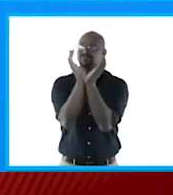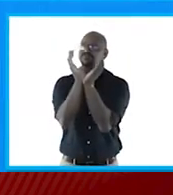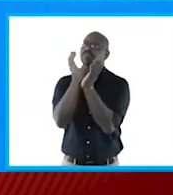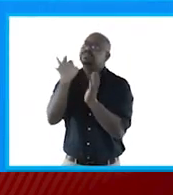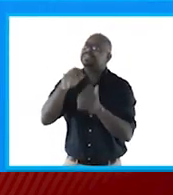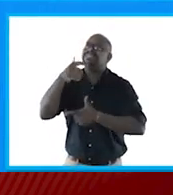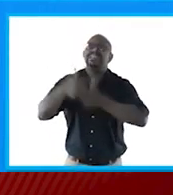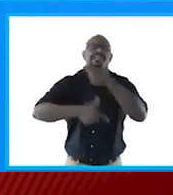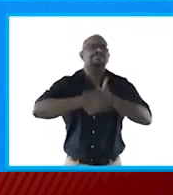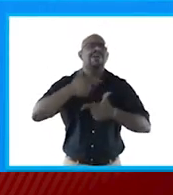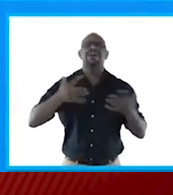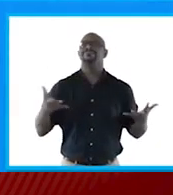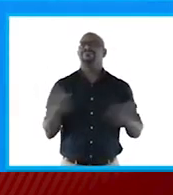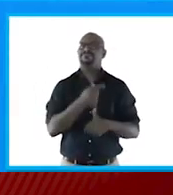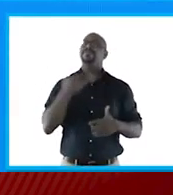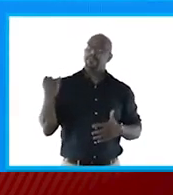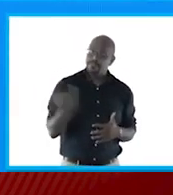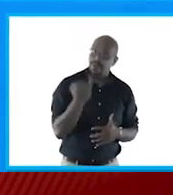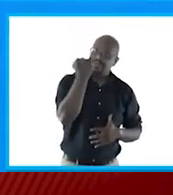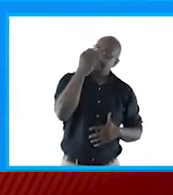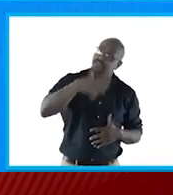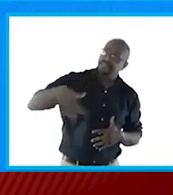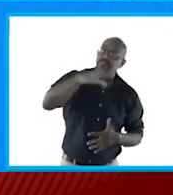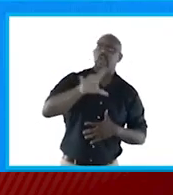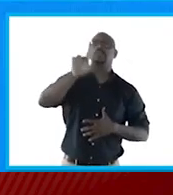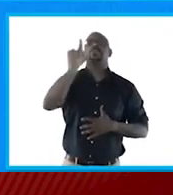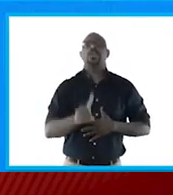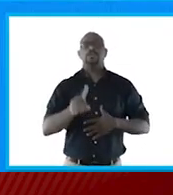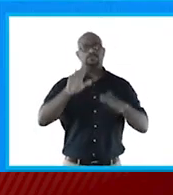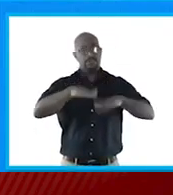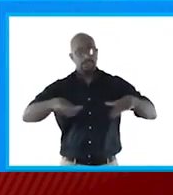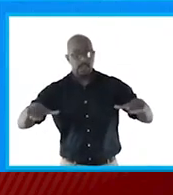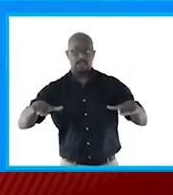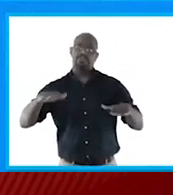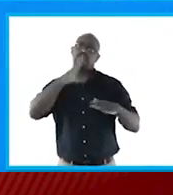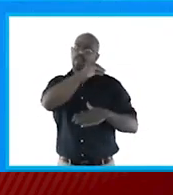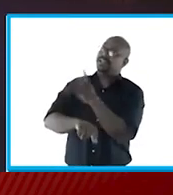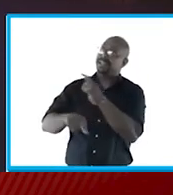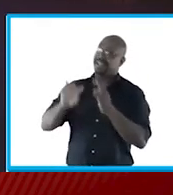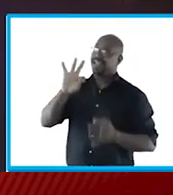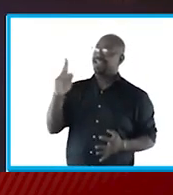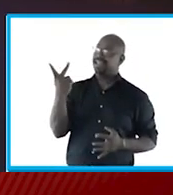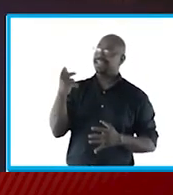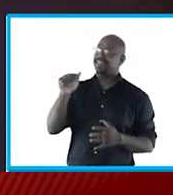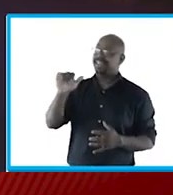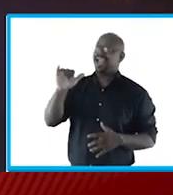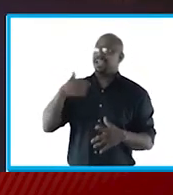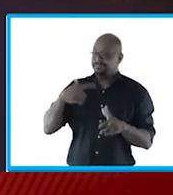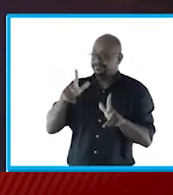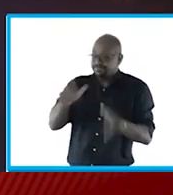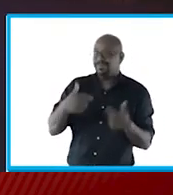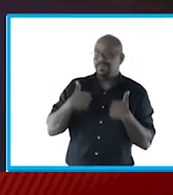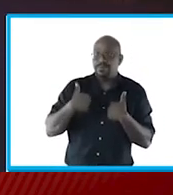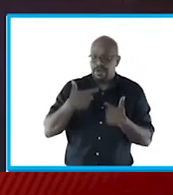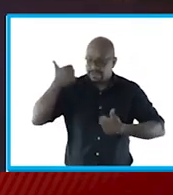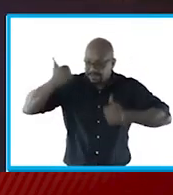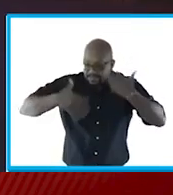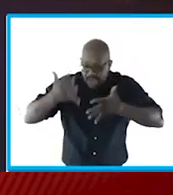no canal da entidade no YouTube Unicef Brasil para celebrar a edição 2017/2020